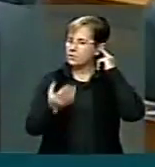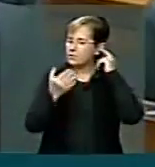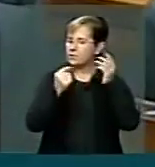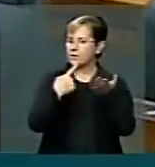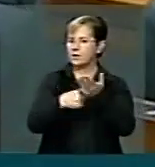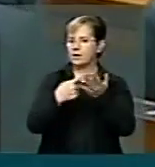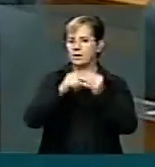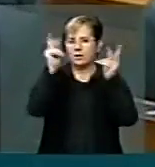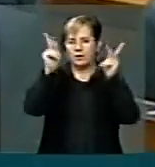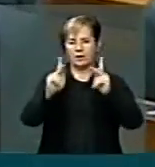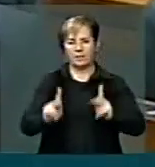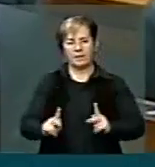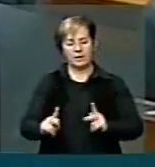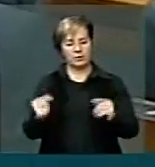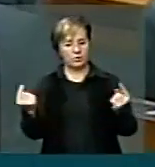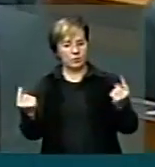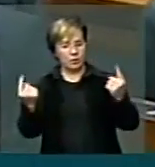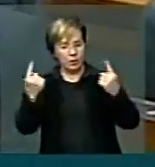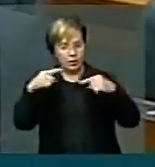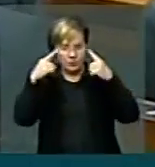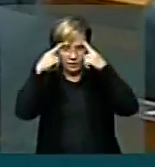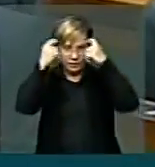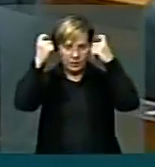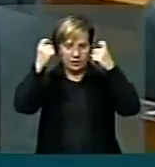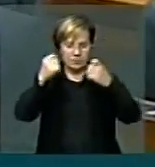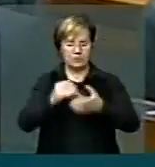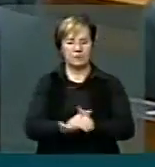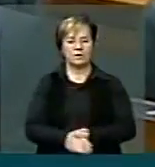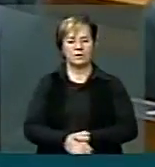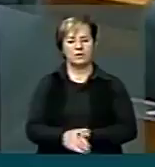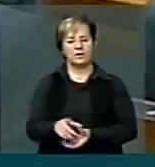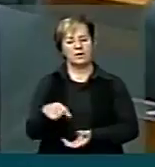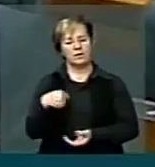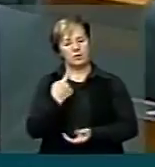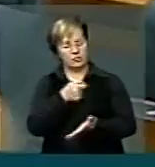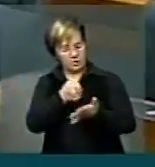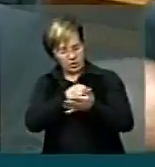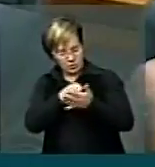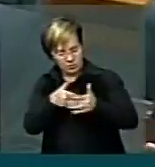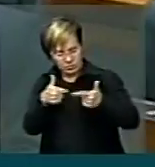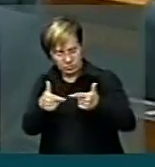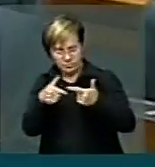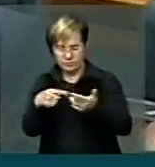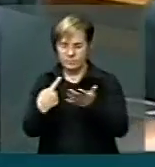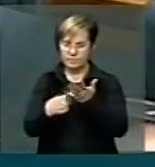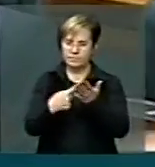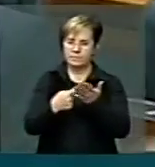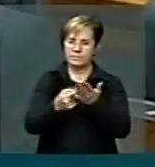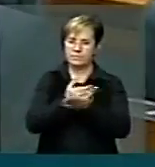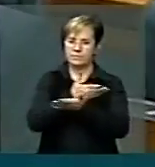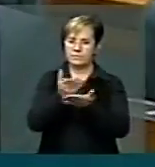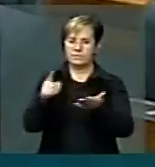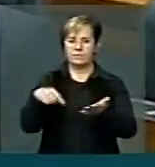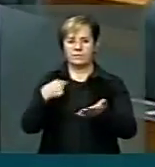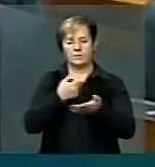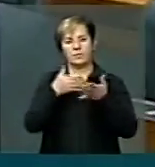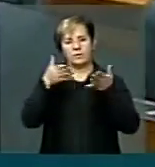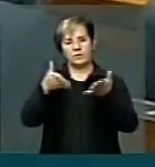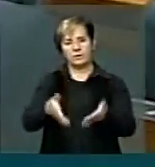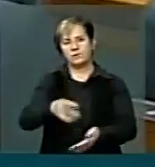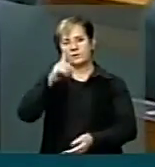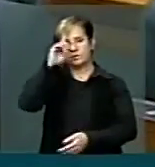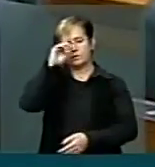contra a violência em todo o país. A gente está se irmanando a esta campanha. Nós participamos, no dia 25 de